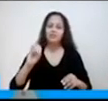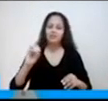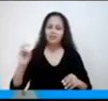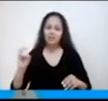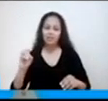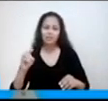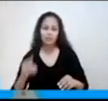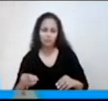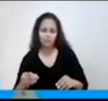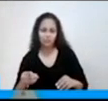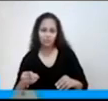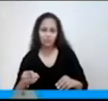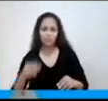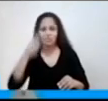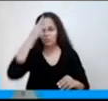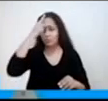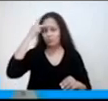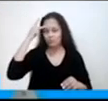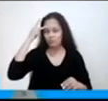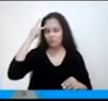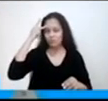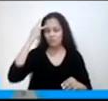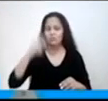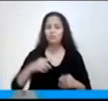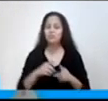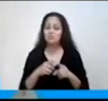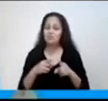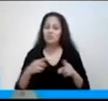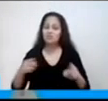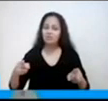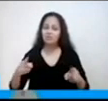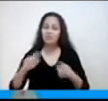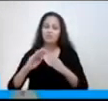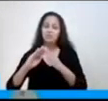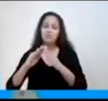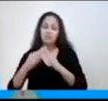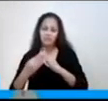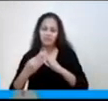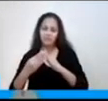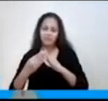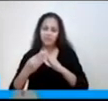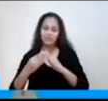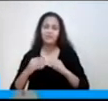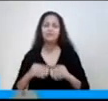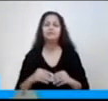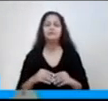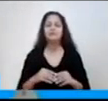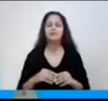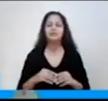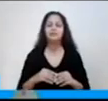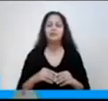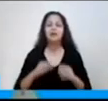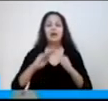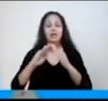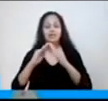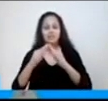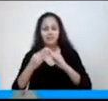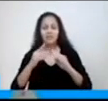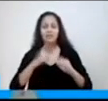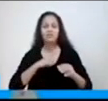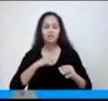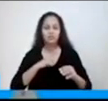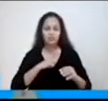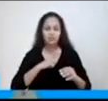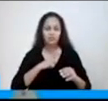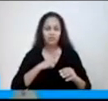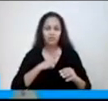habitantes, acima de 300 mil habitantes, né? Teve um crescimento de favelas nessas cidades, porque historicamente as favelas sempre tiveram